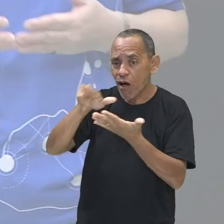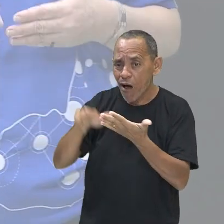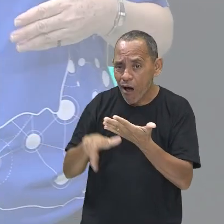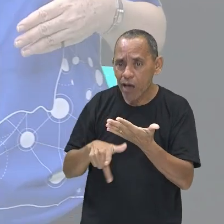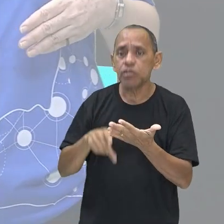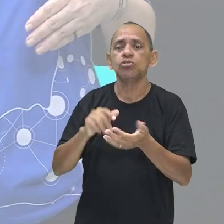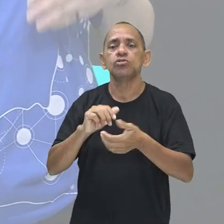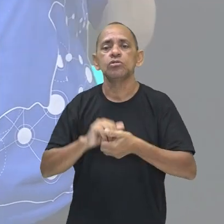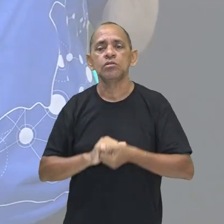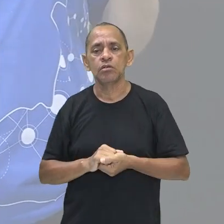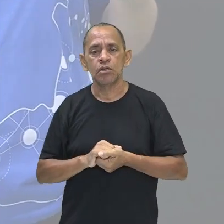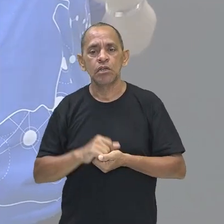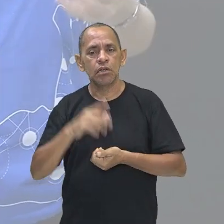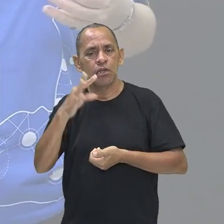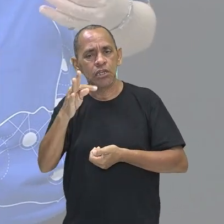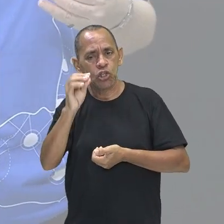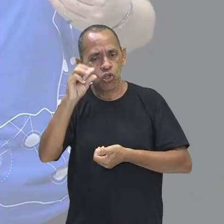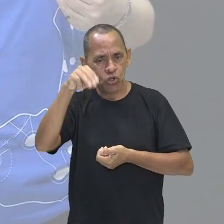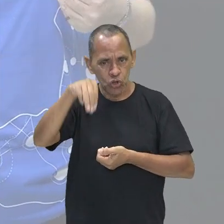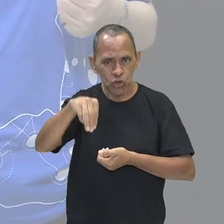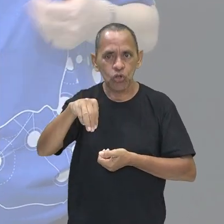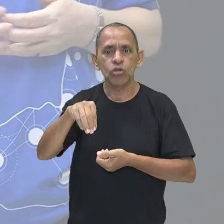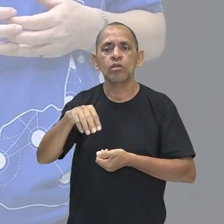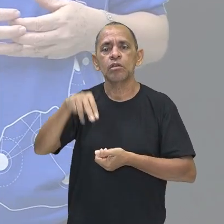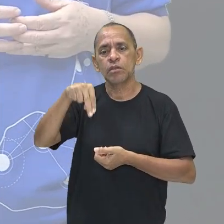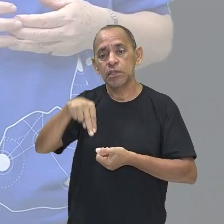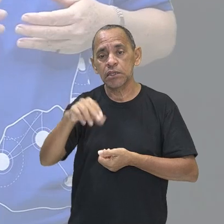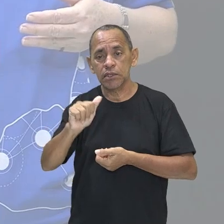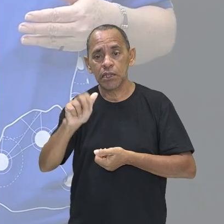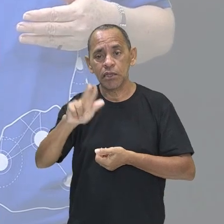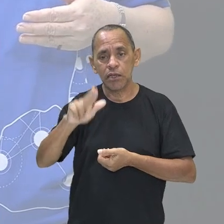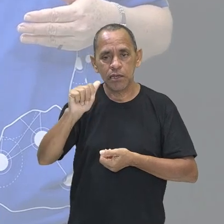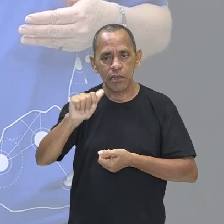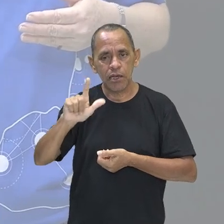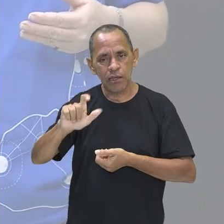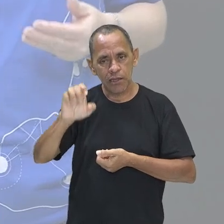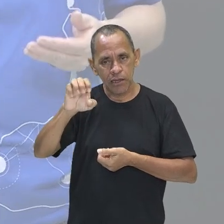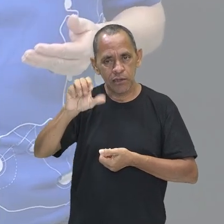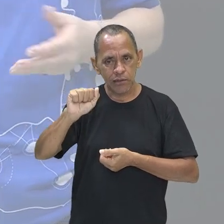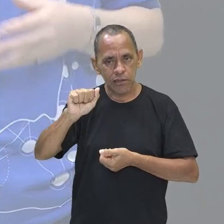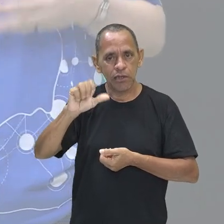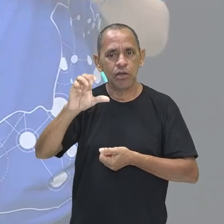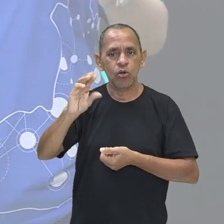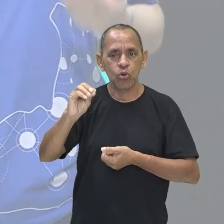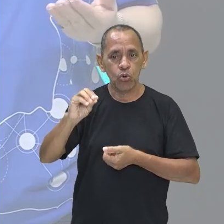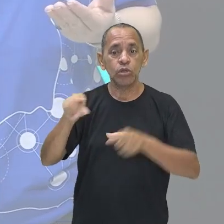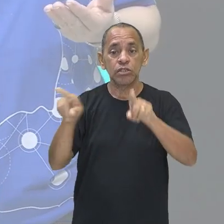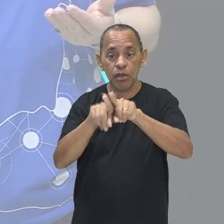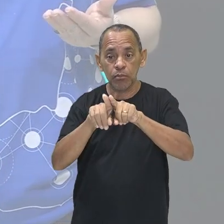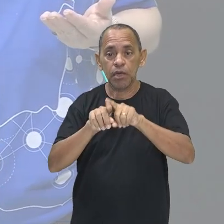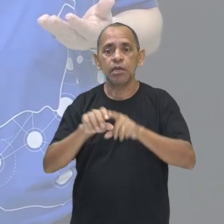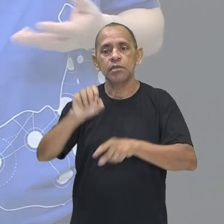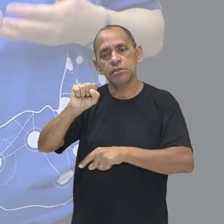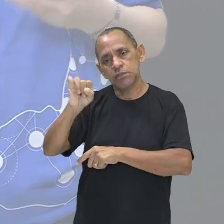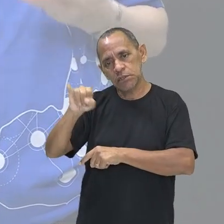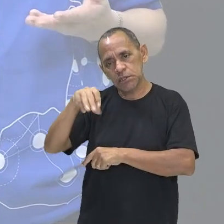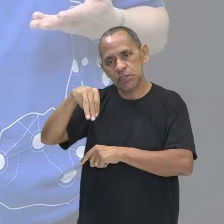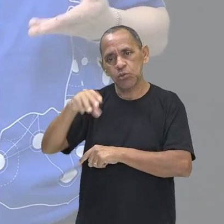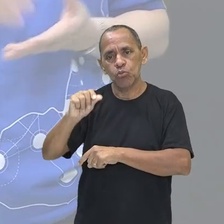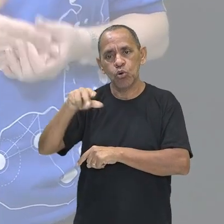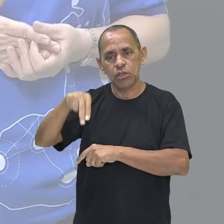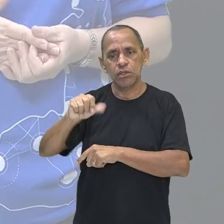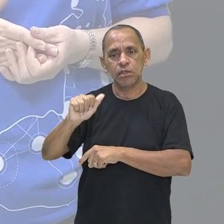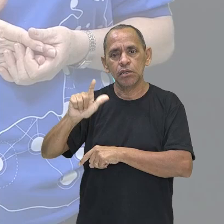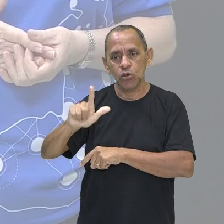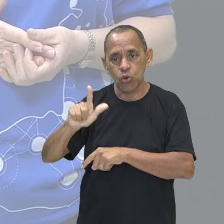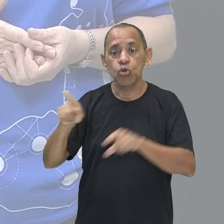Moraes, como foi colocado aqui, Nara Leão, né? Wilson Simonal e outros cantores também, intérpretes